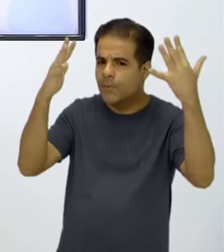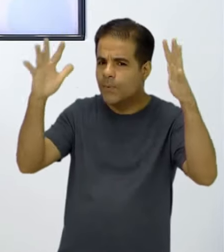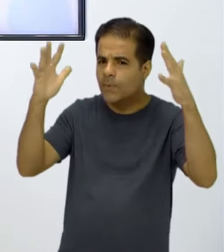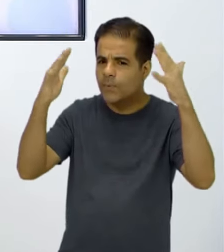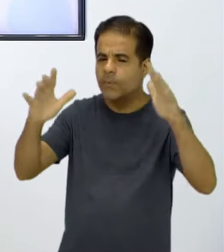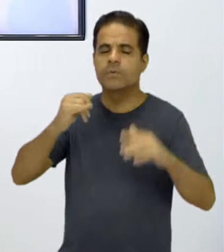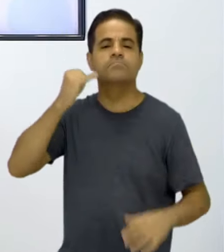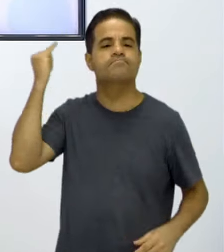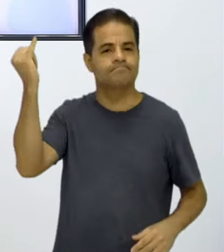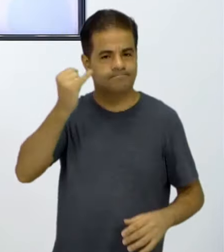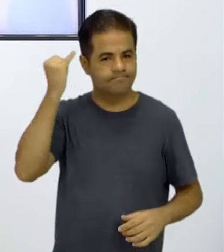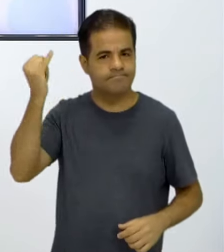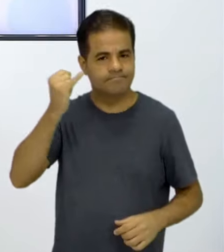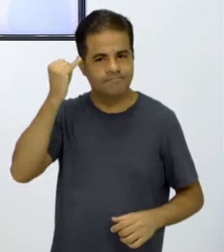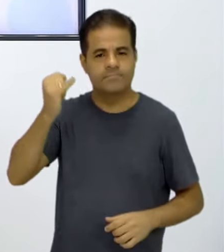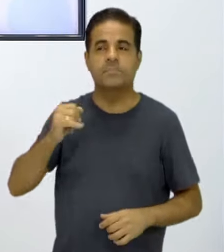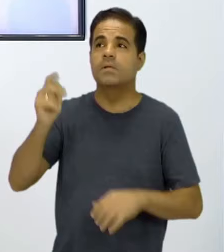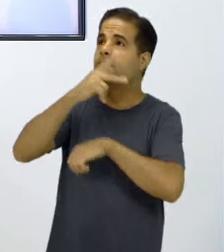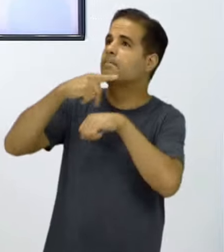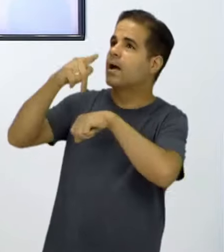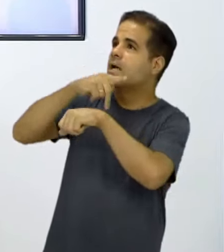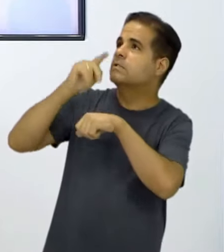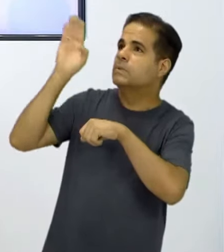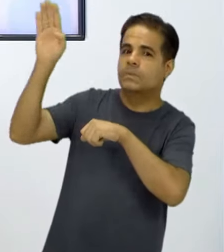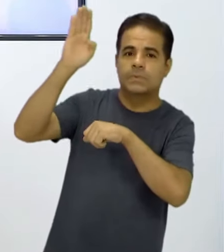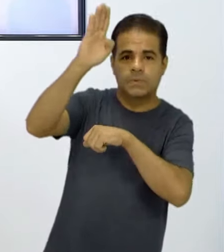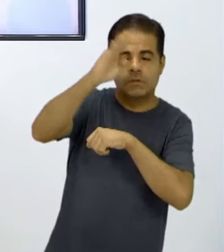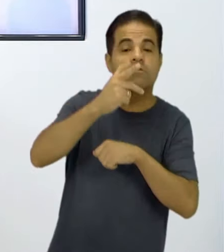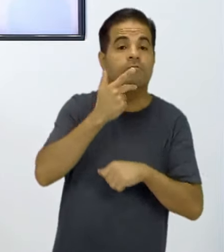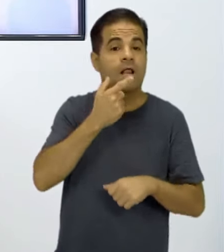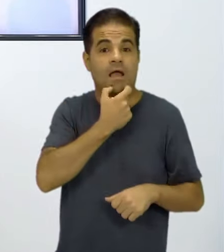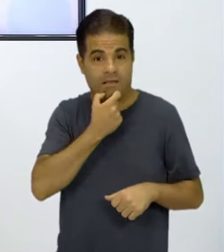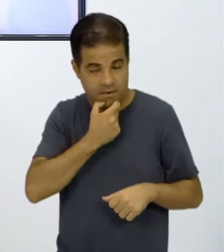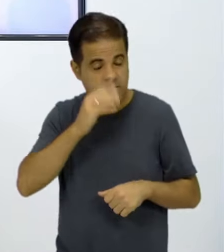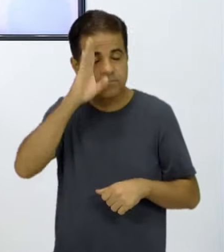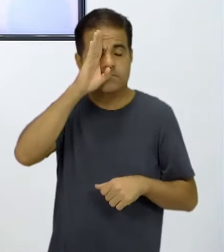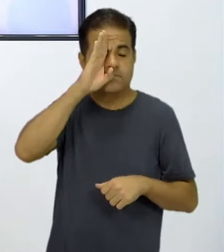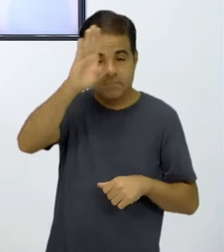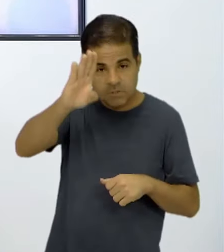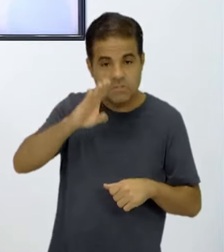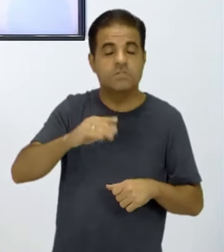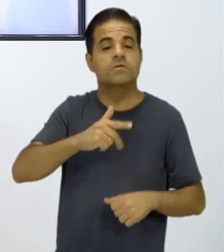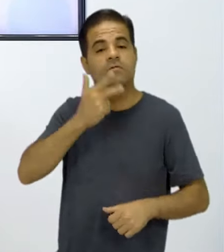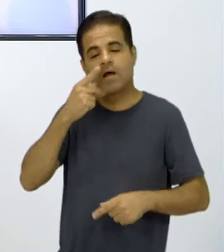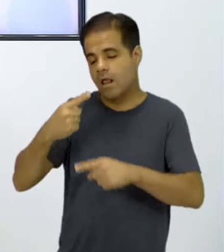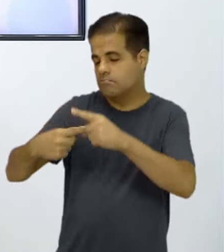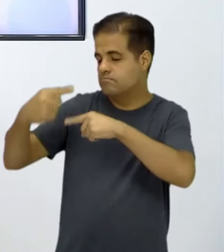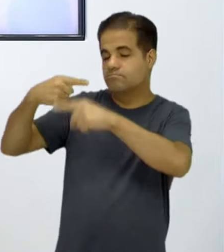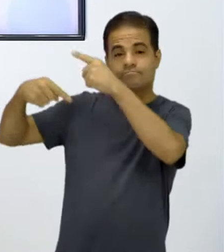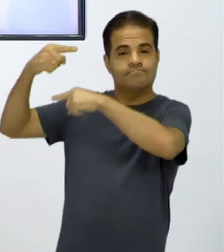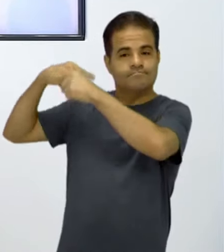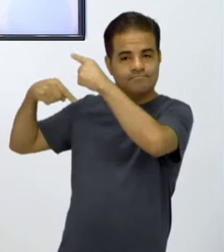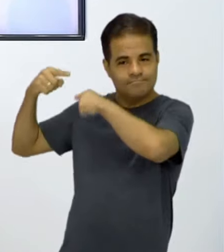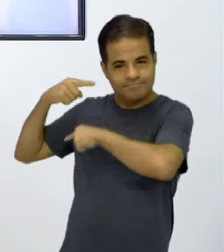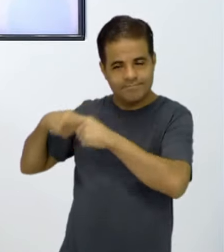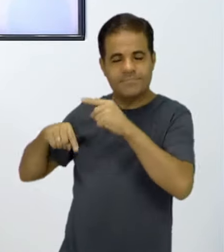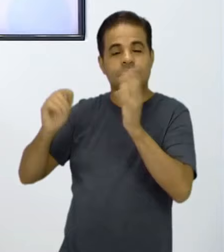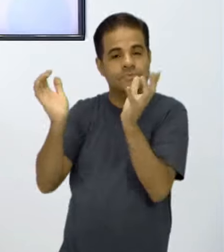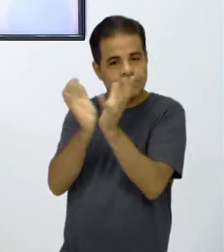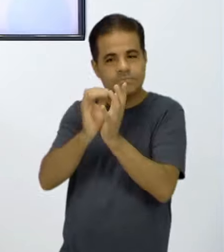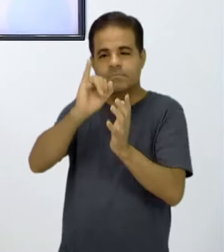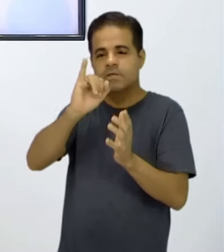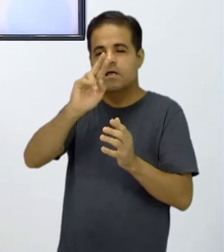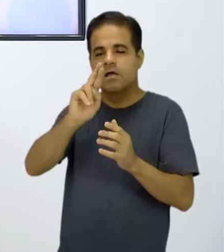bastante importante aí nos países que falam inglês principalmente aqueles que tem lá como ancestrais os irlandeses né